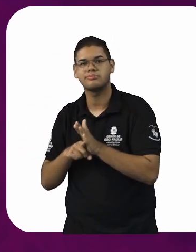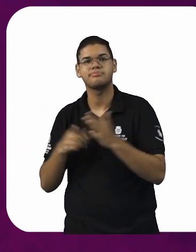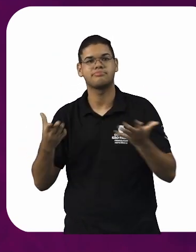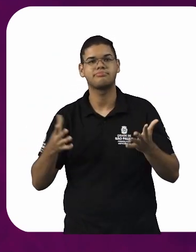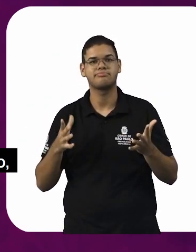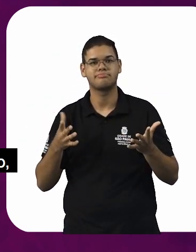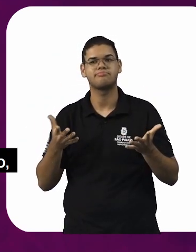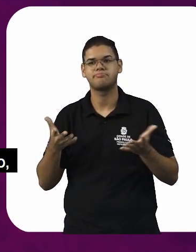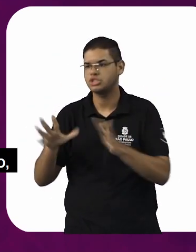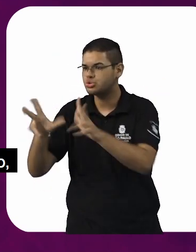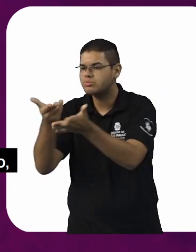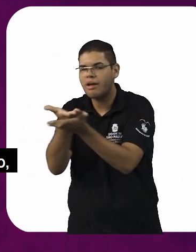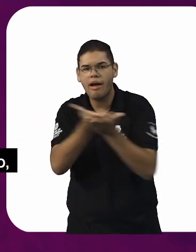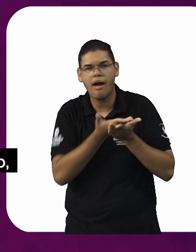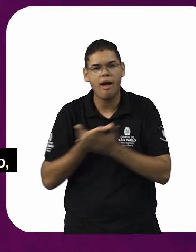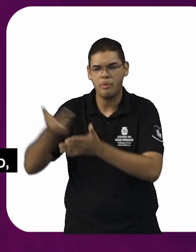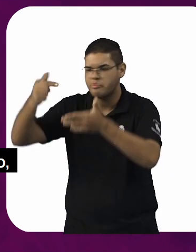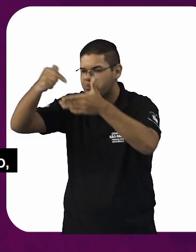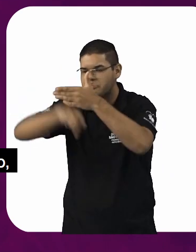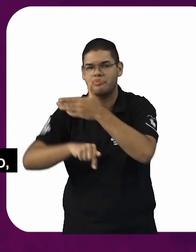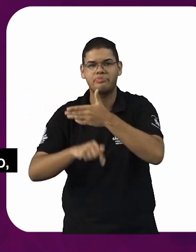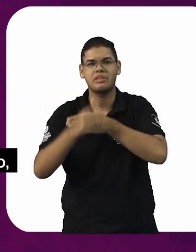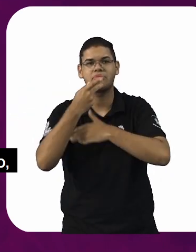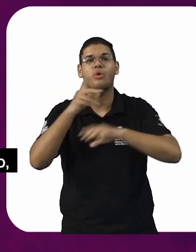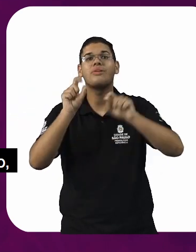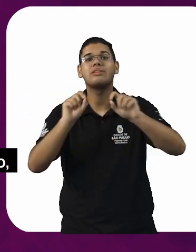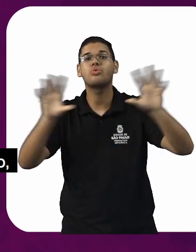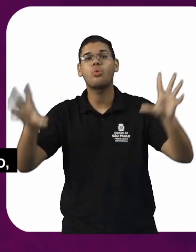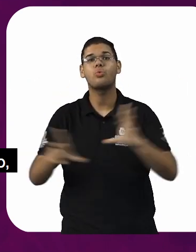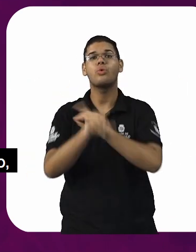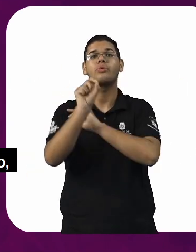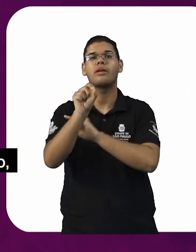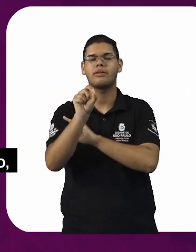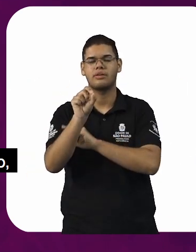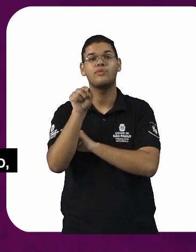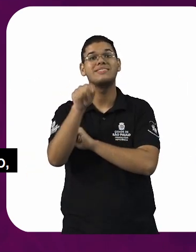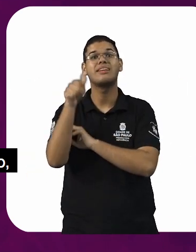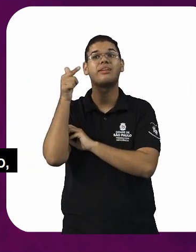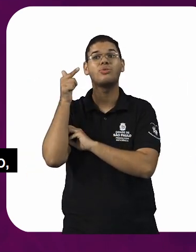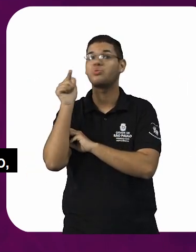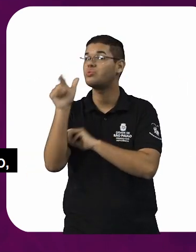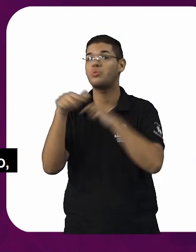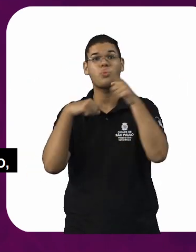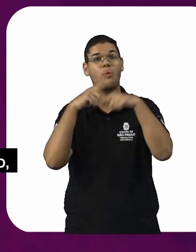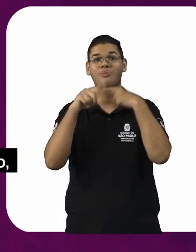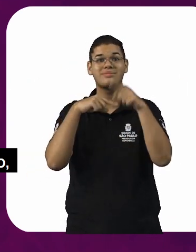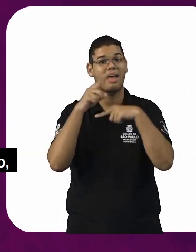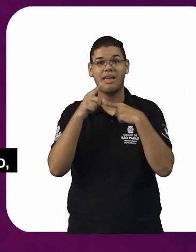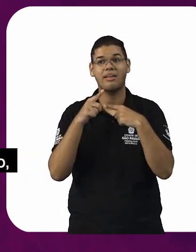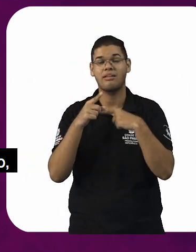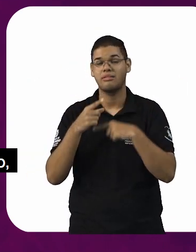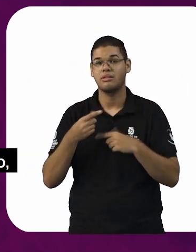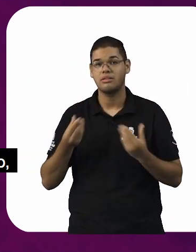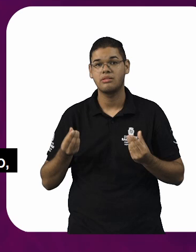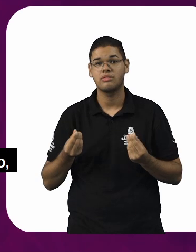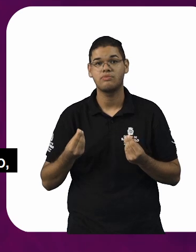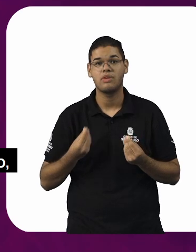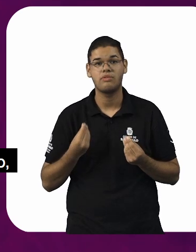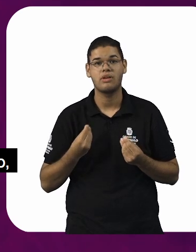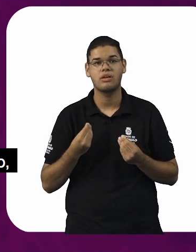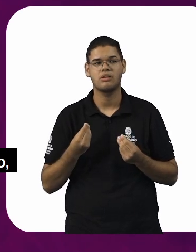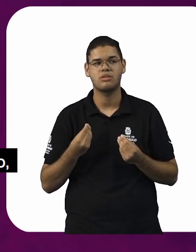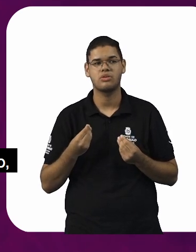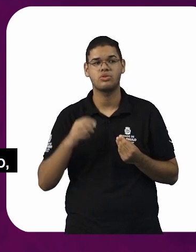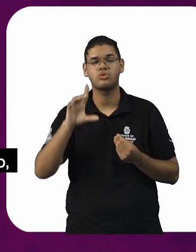vai ser a mesma coisa. Você não consegue quase nunca condenar, porque além de exigirem dolo, que é o dolo